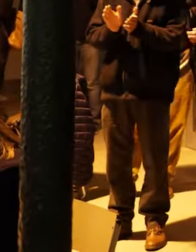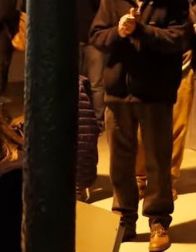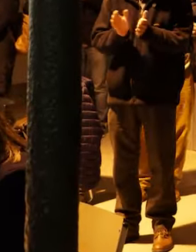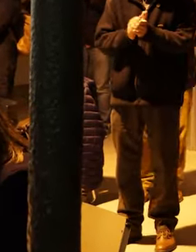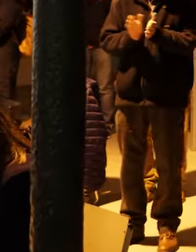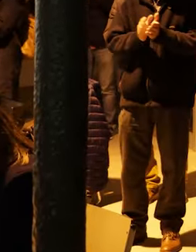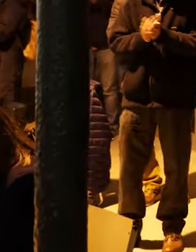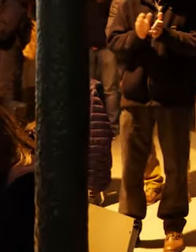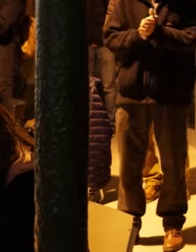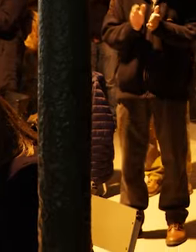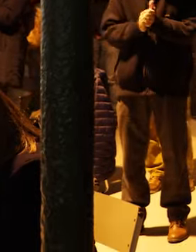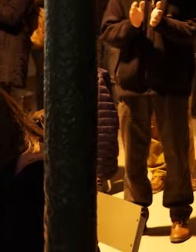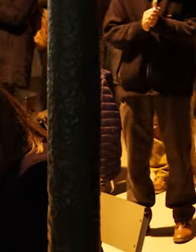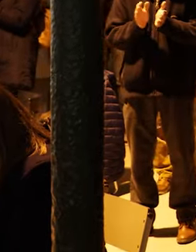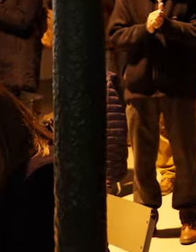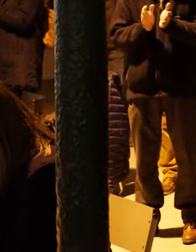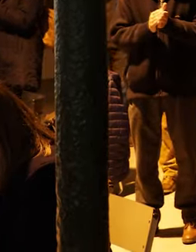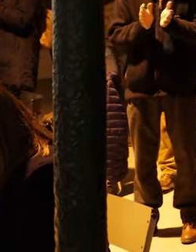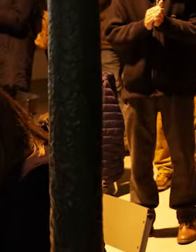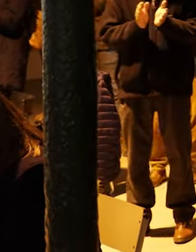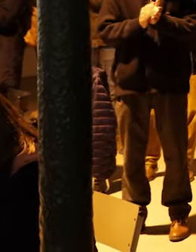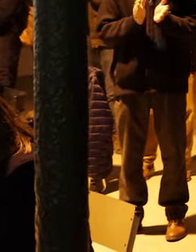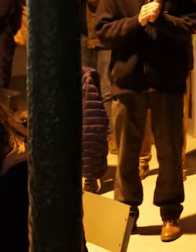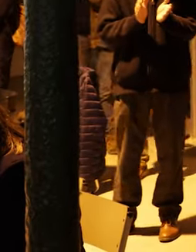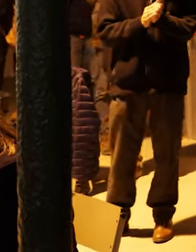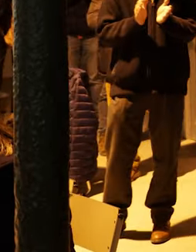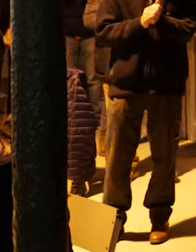Agora eu queria dizer um nome seu, todo lado, obrigado.